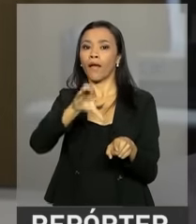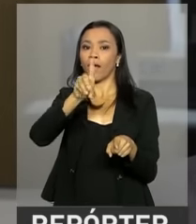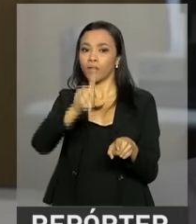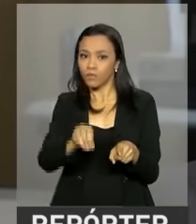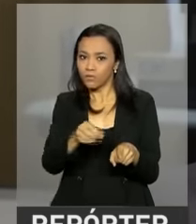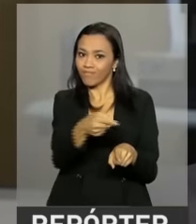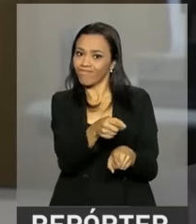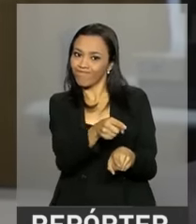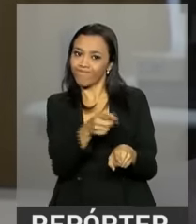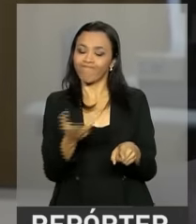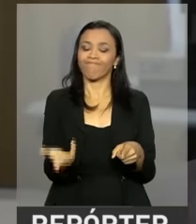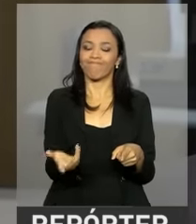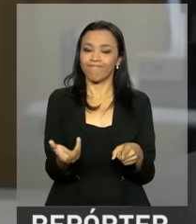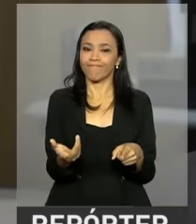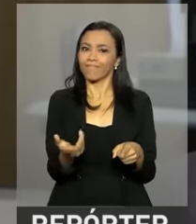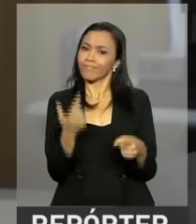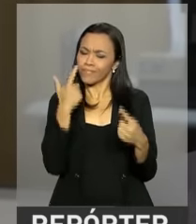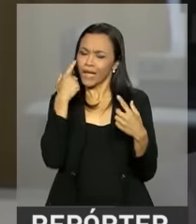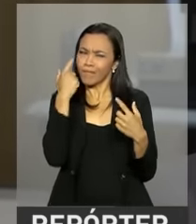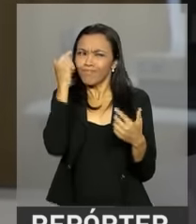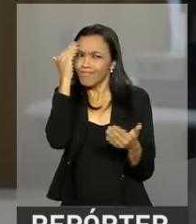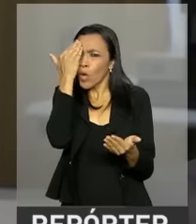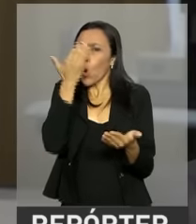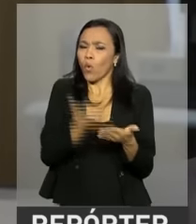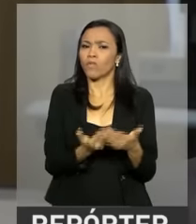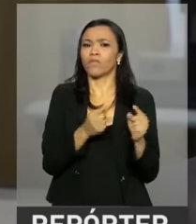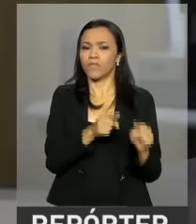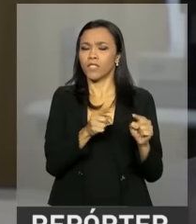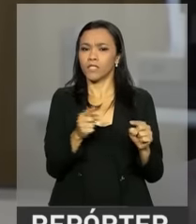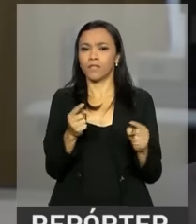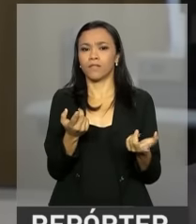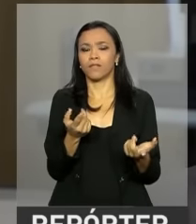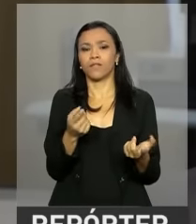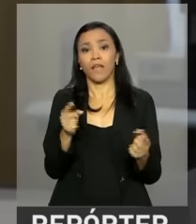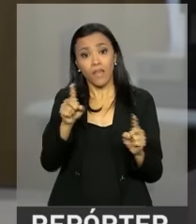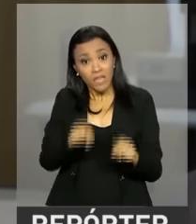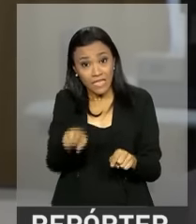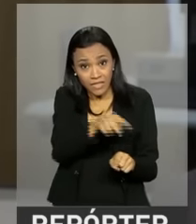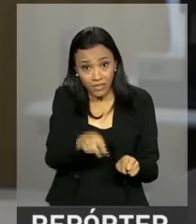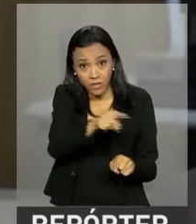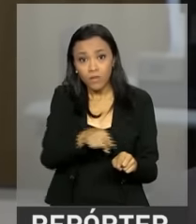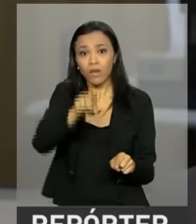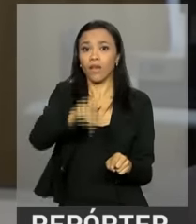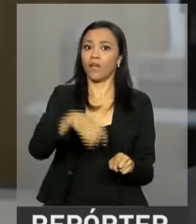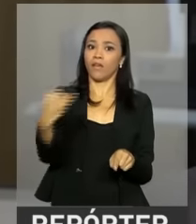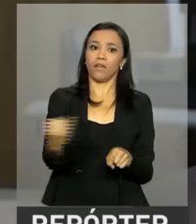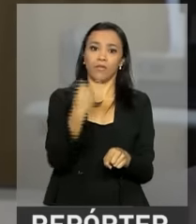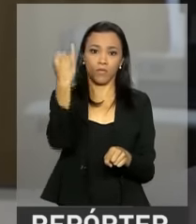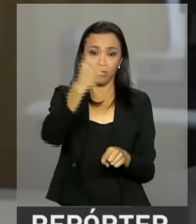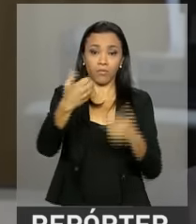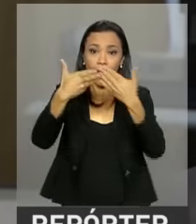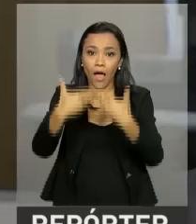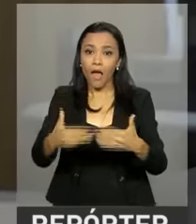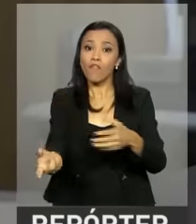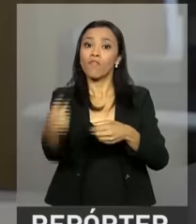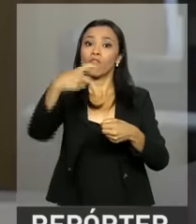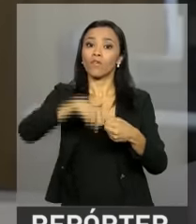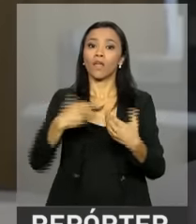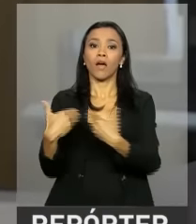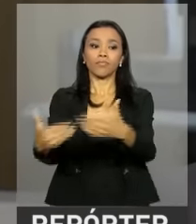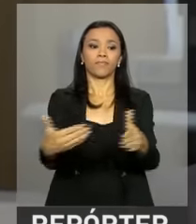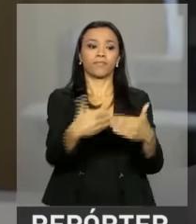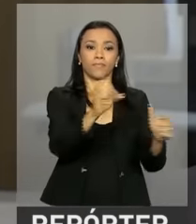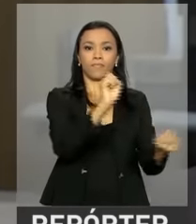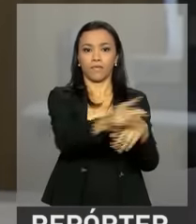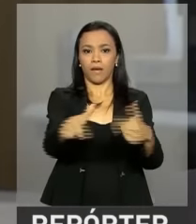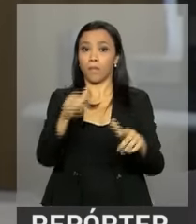de a de confiabilidade e é fundamental para que a empregabilidade retorne no caso o